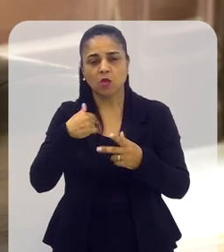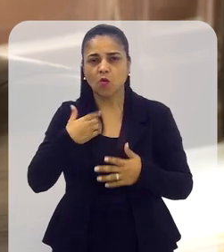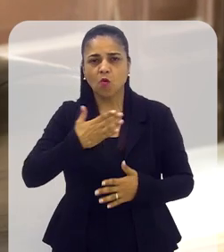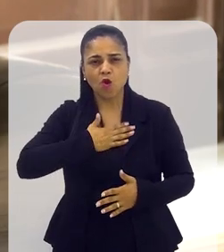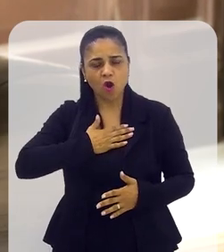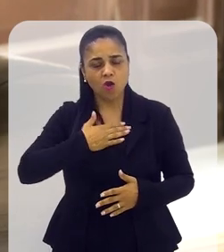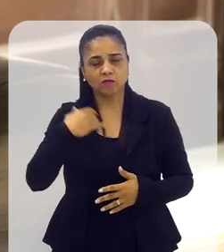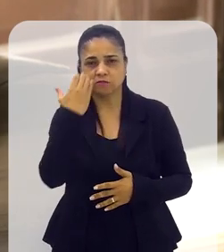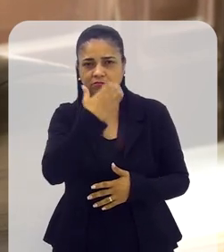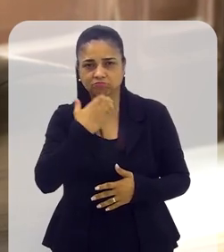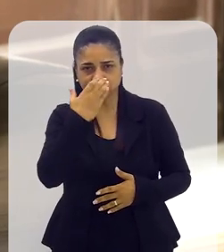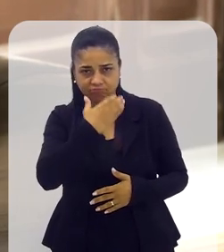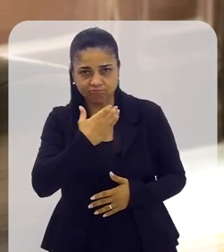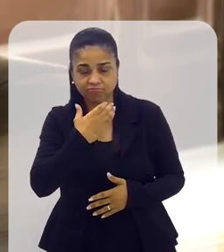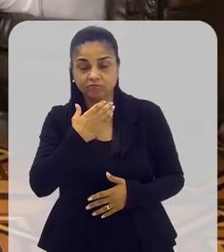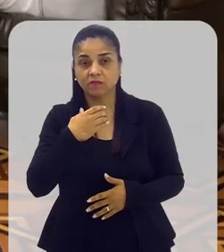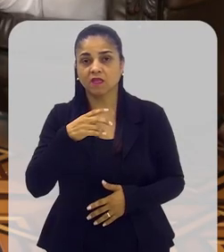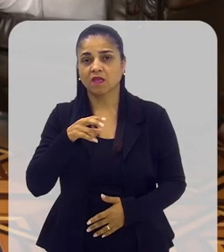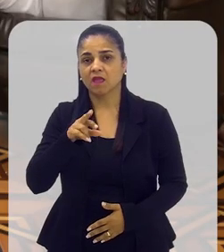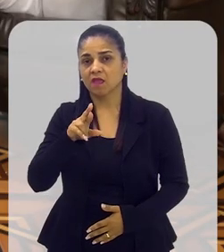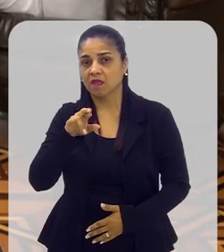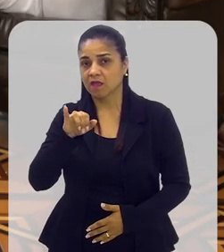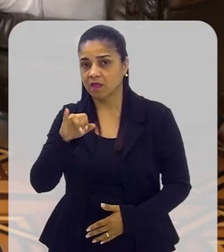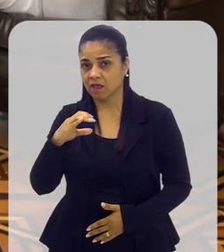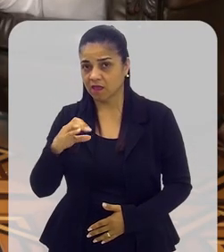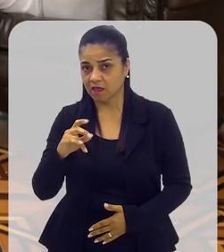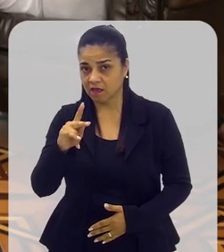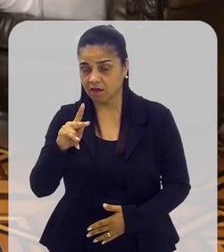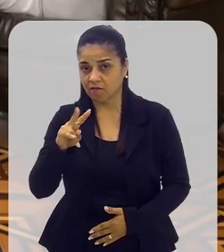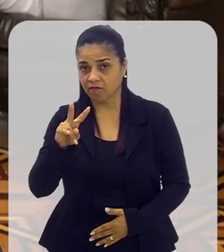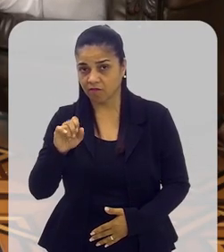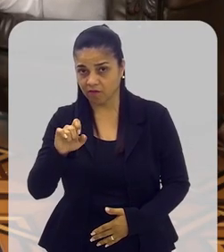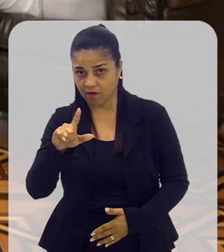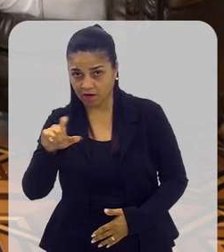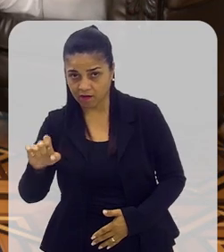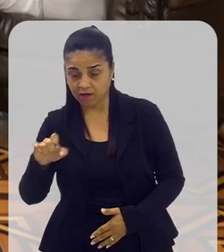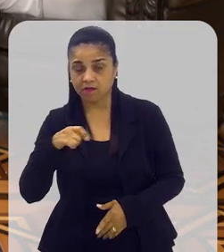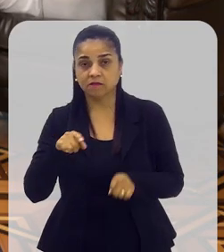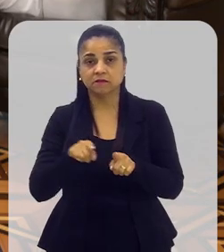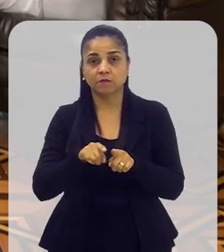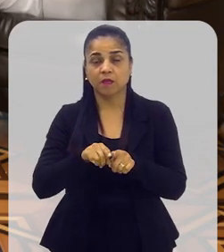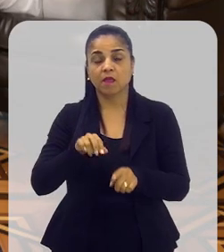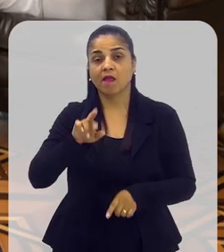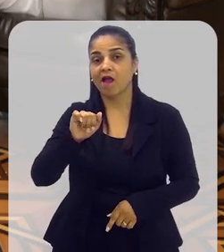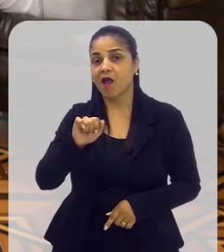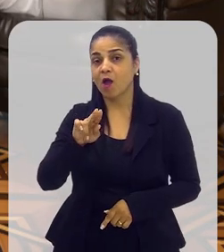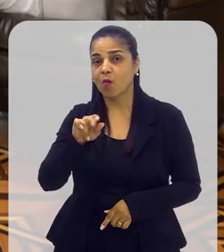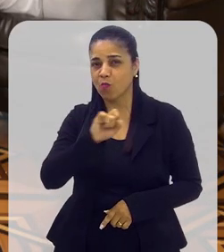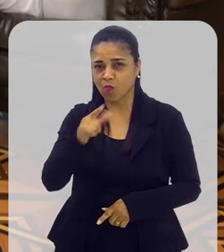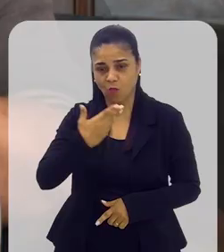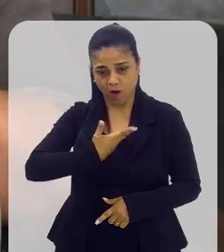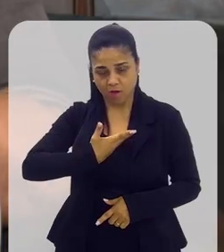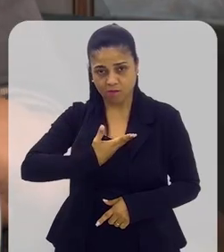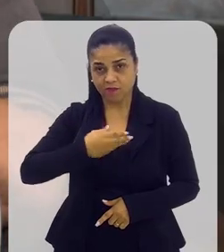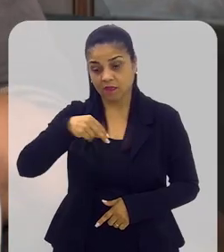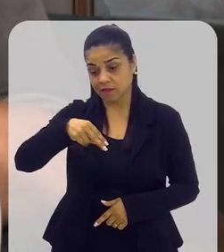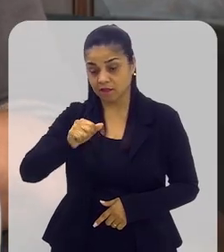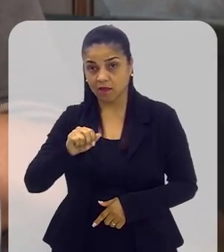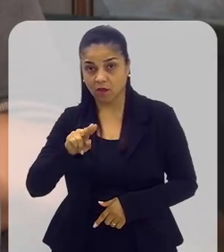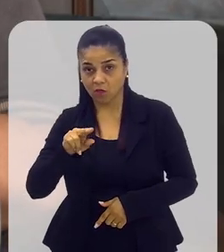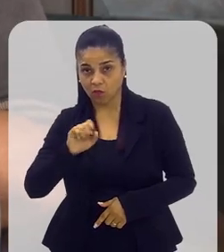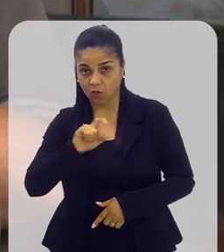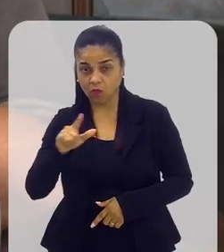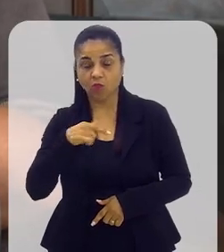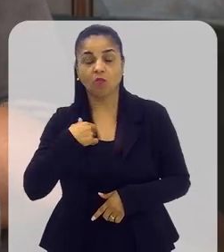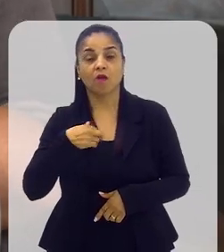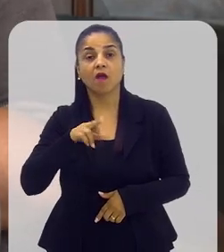tenho um cantor secular que eu gosto muito, Rick Valley. Sim, muito talentoso. Né? Raul é o meu amigo, aproveito aqui, deixa eu mandar aqui a Naum,